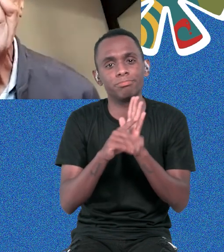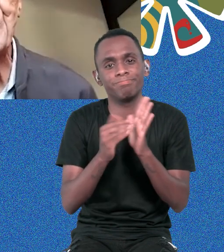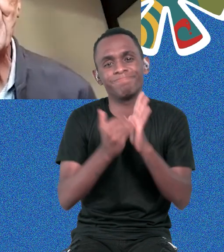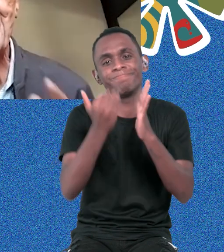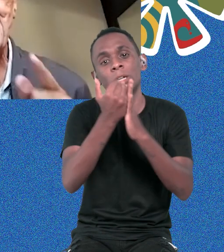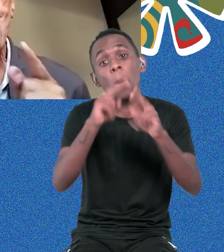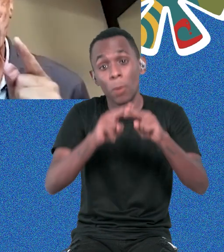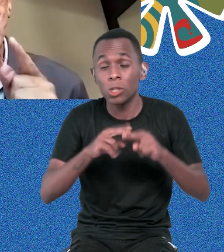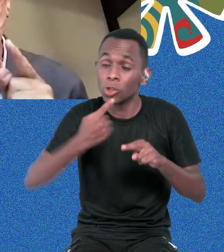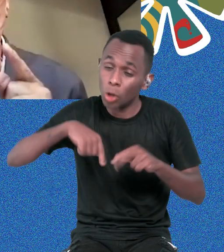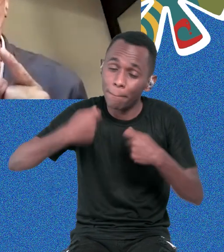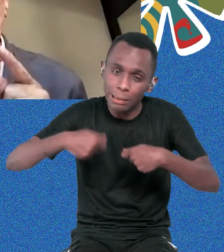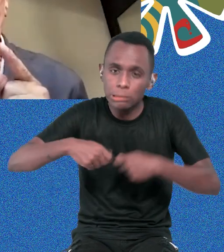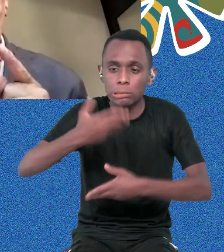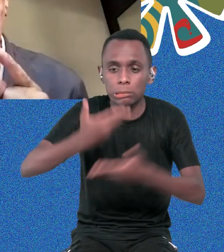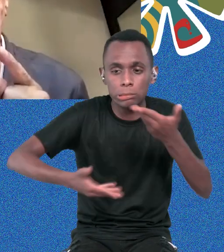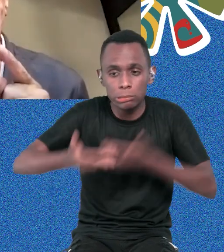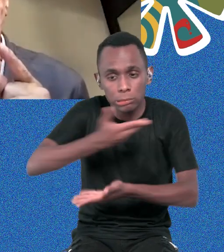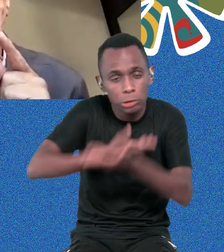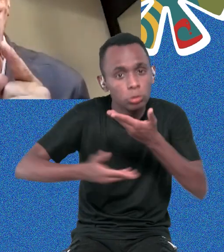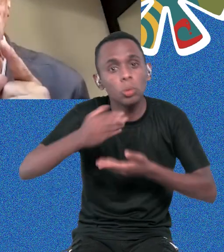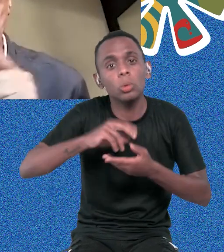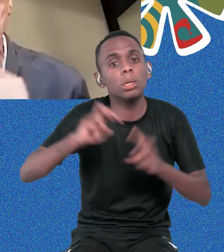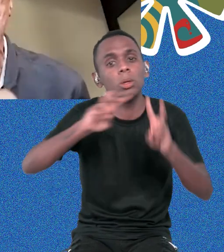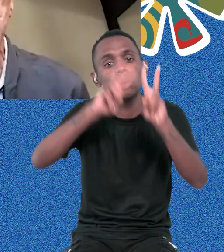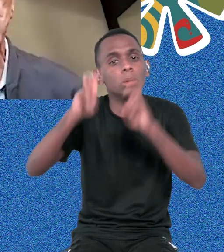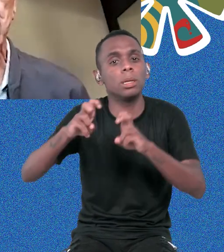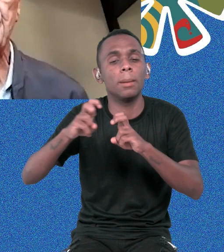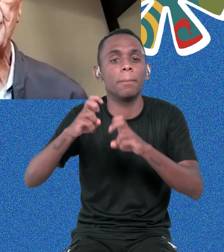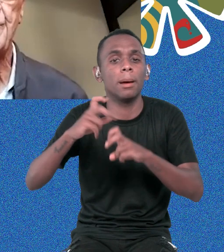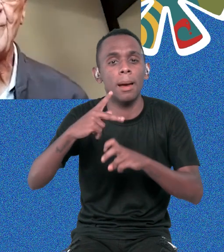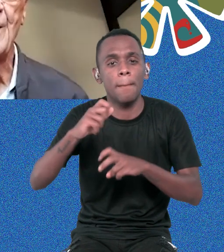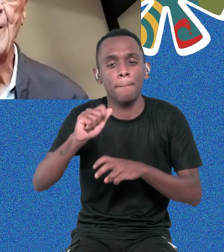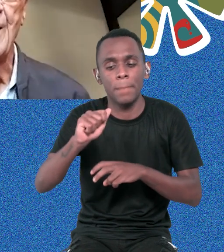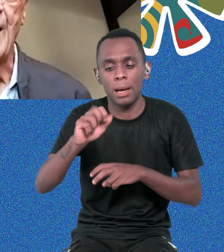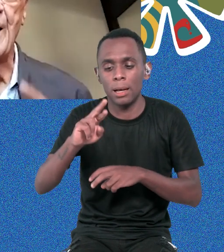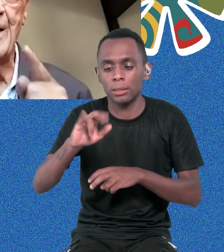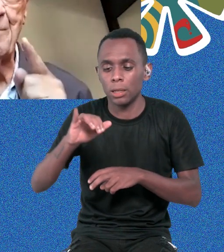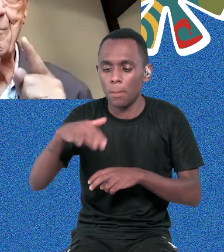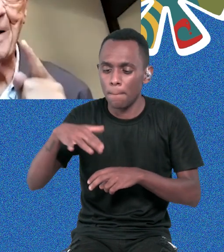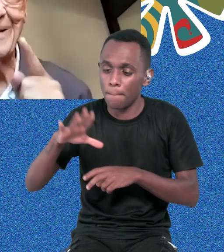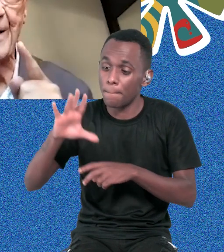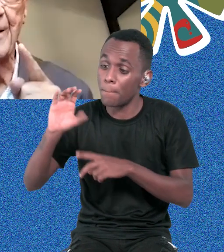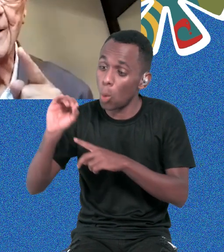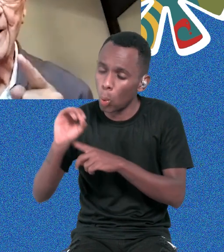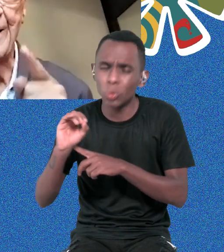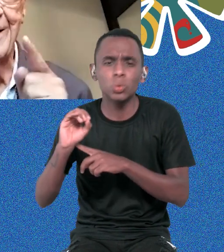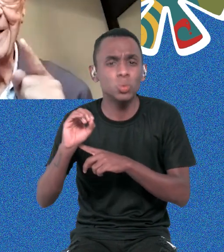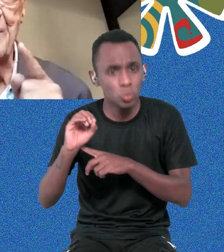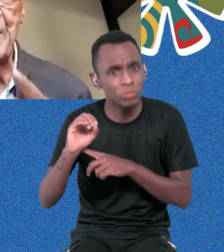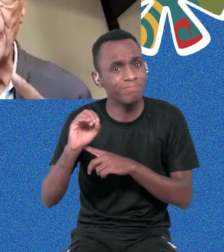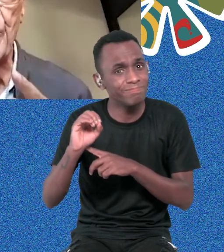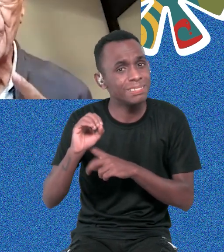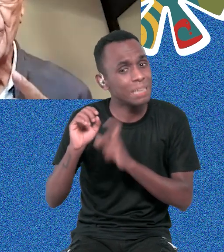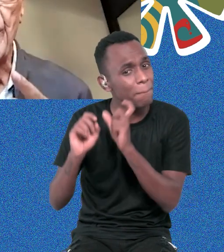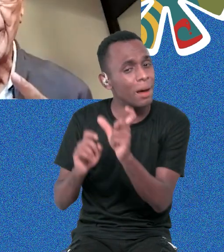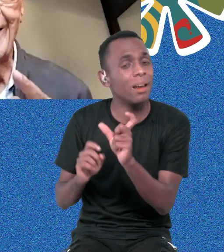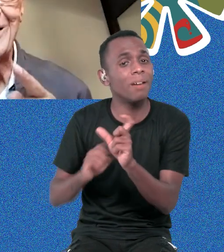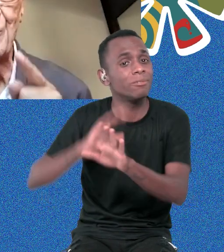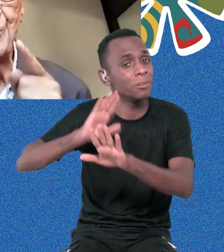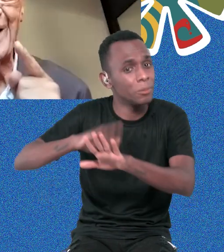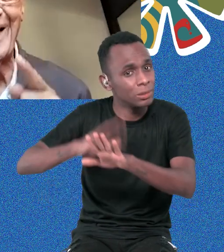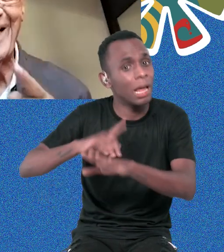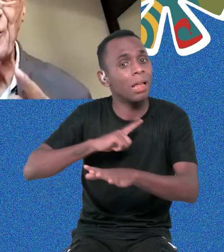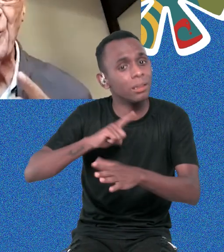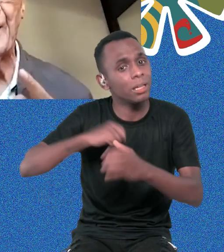patriarcado. Por isso que nós temos que discutir muito a ideia de patrimônio. A ideia de pátria, a ideia de patrimônio,